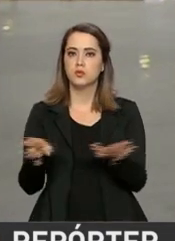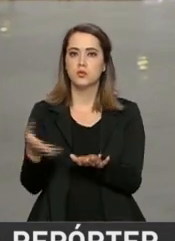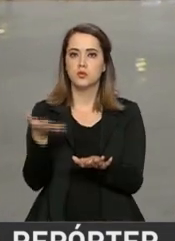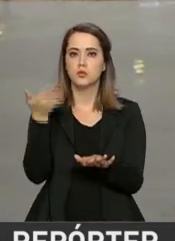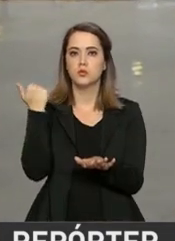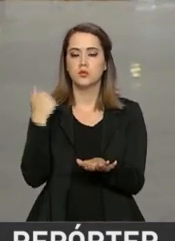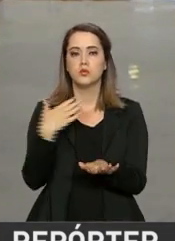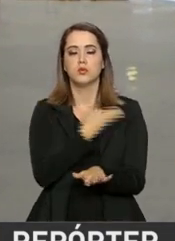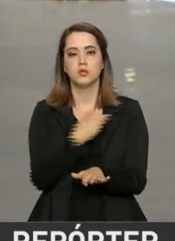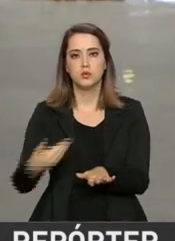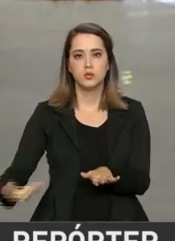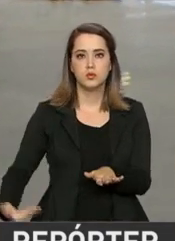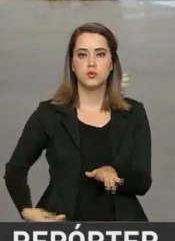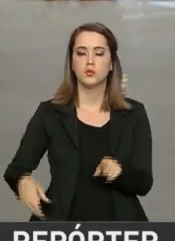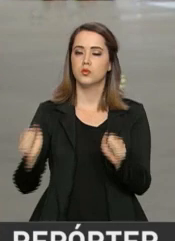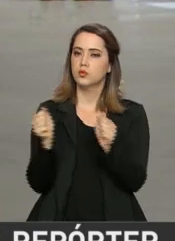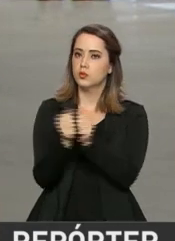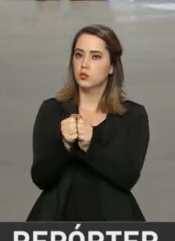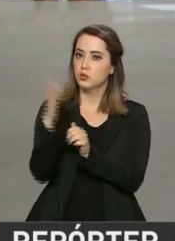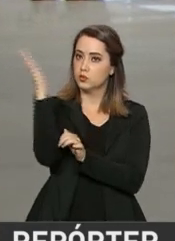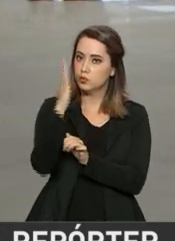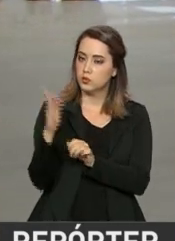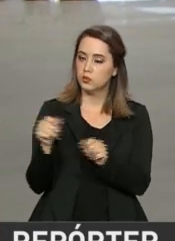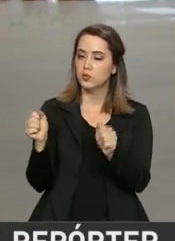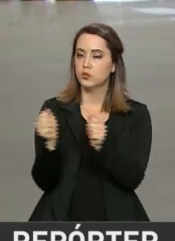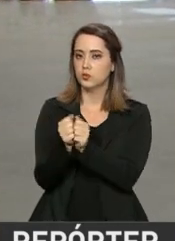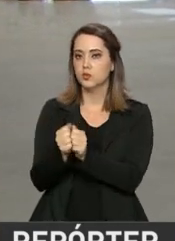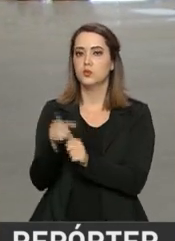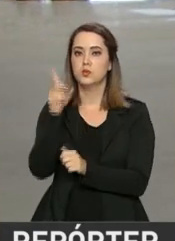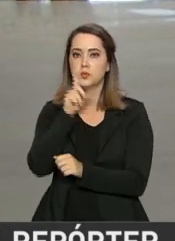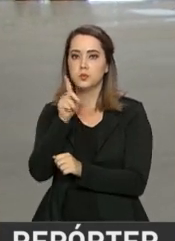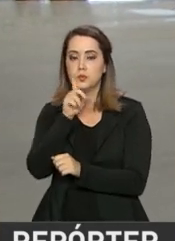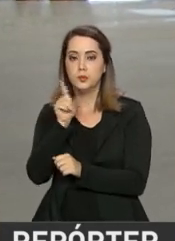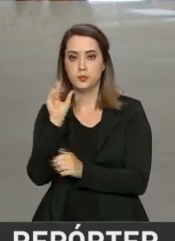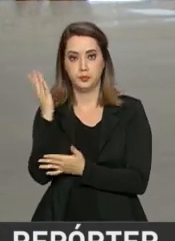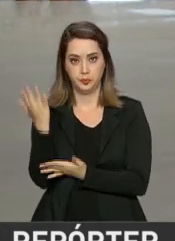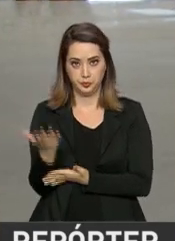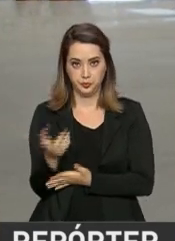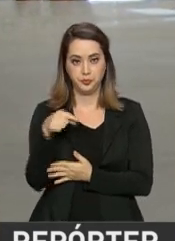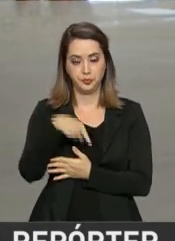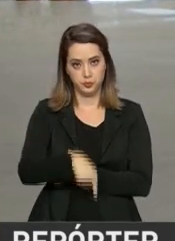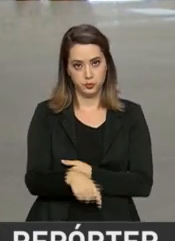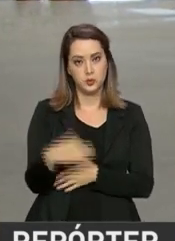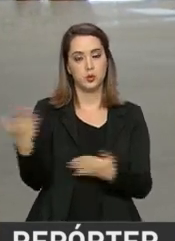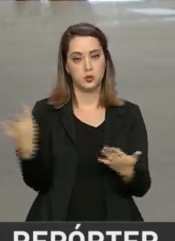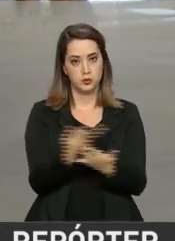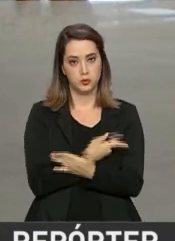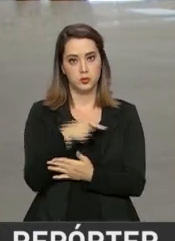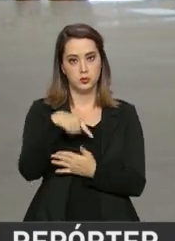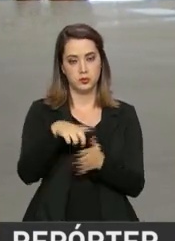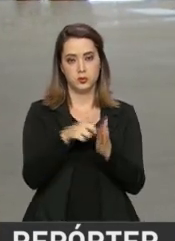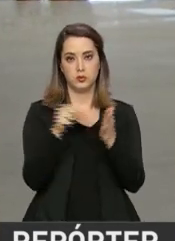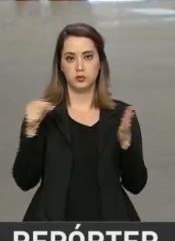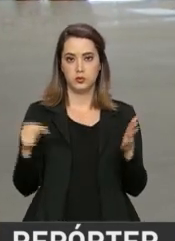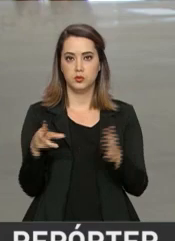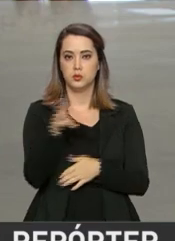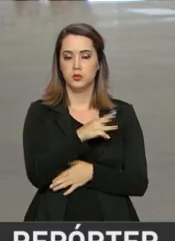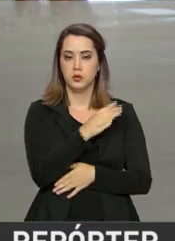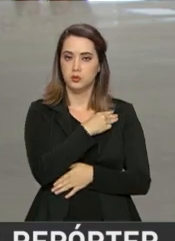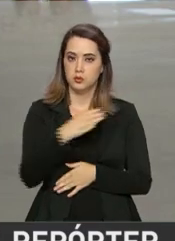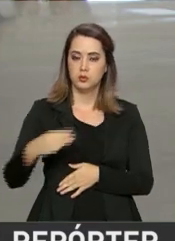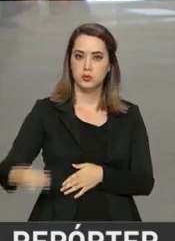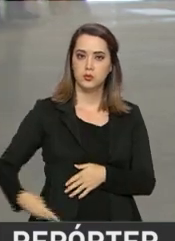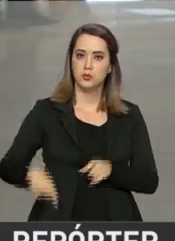norte--americano em Washington na capital dos Estados Unidos que vai ocorrer aqui no Palácio do Planalto o ministro da Agricultura